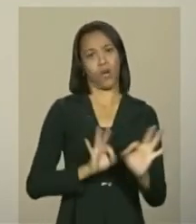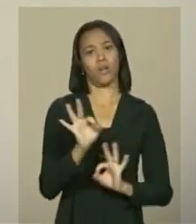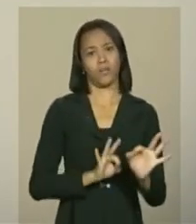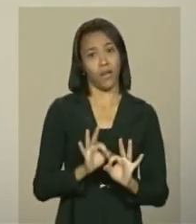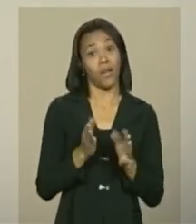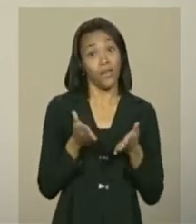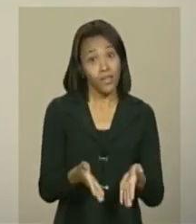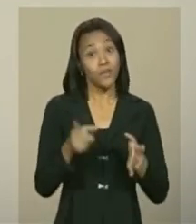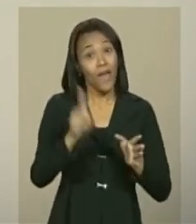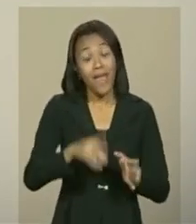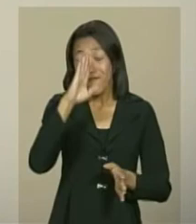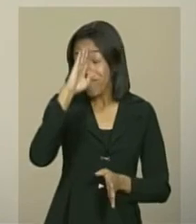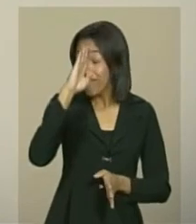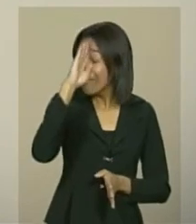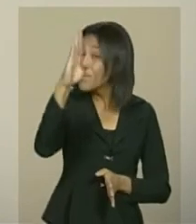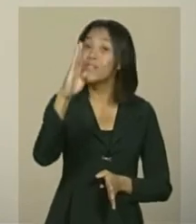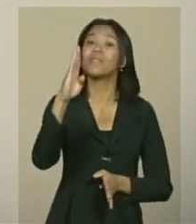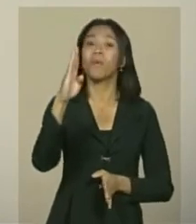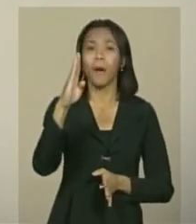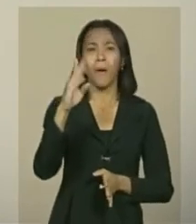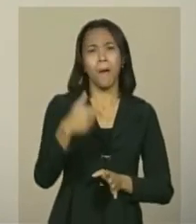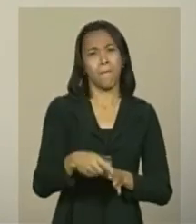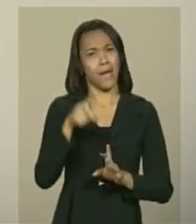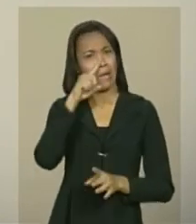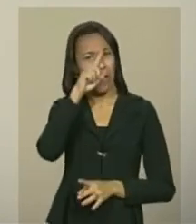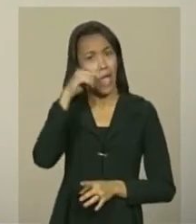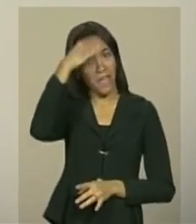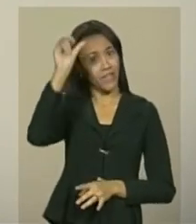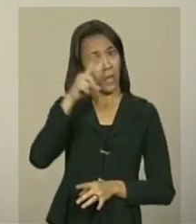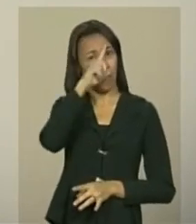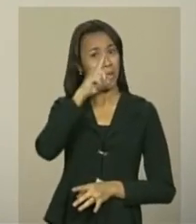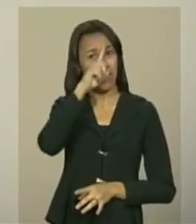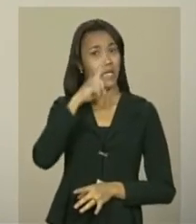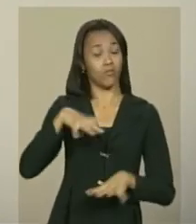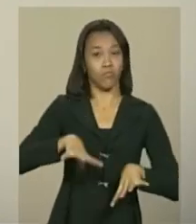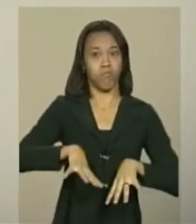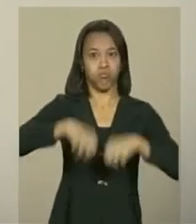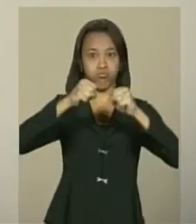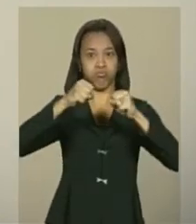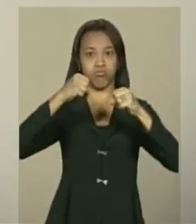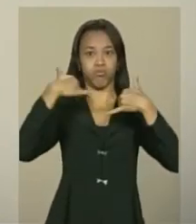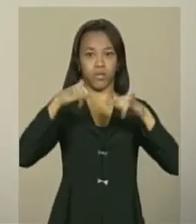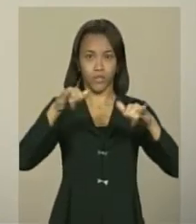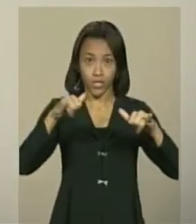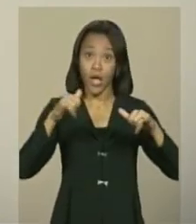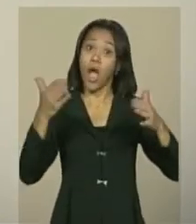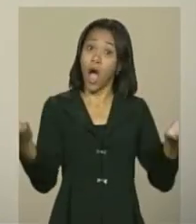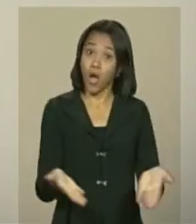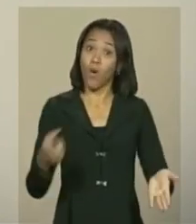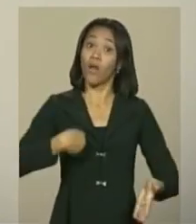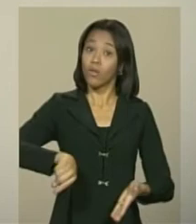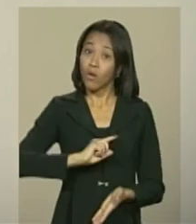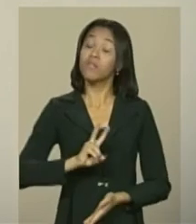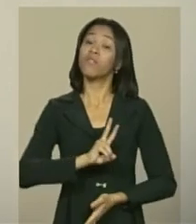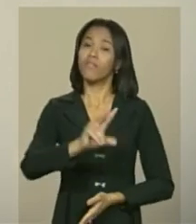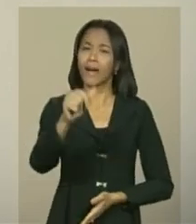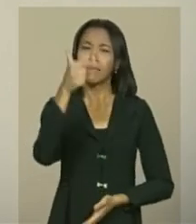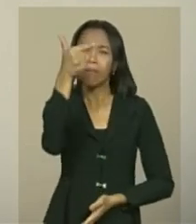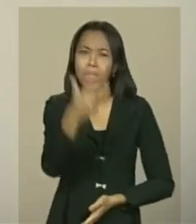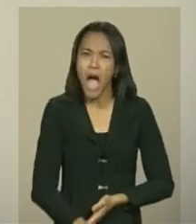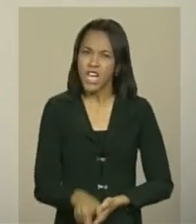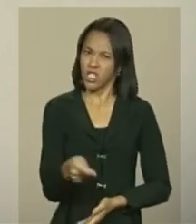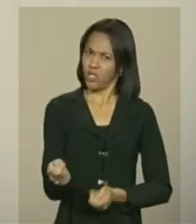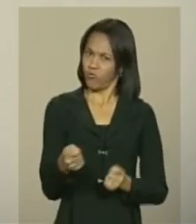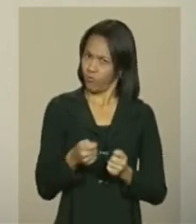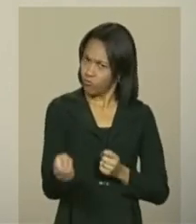Isto foi fundamental para afastar o risco de falta de energia agora nós vamos ser ainda